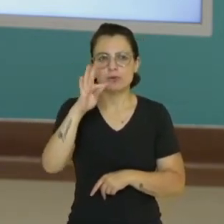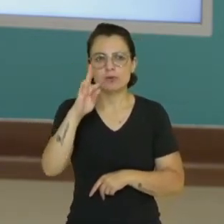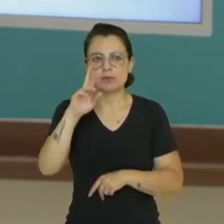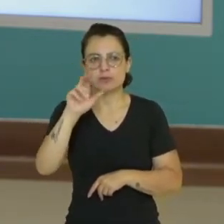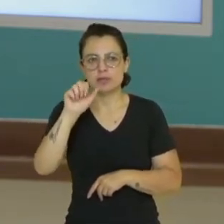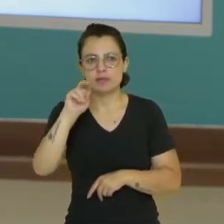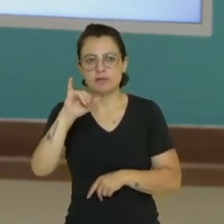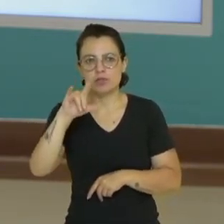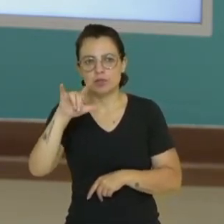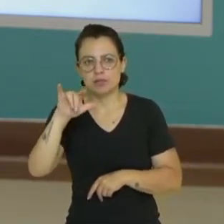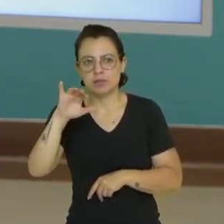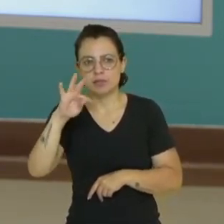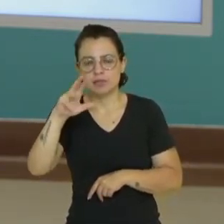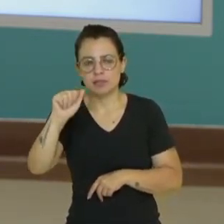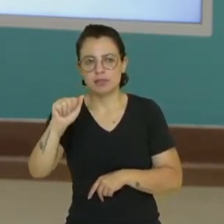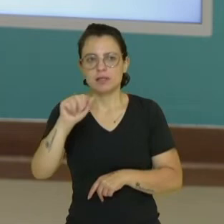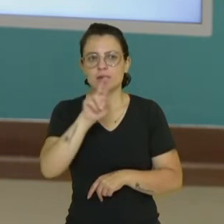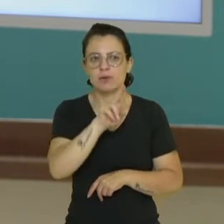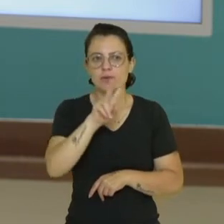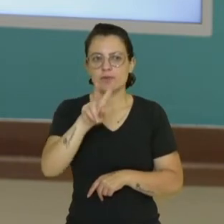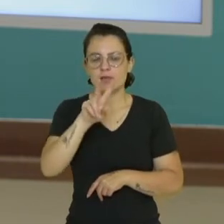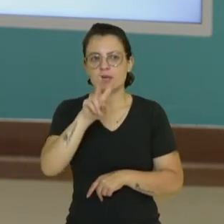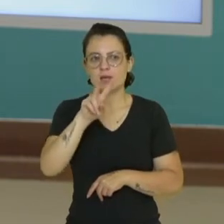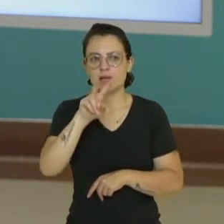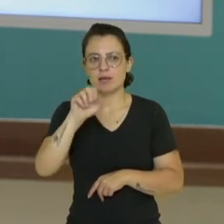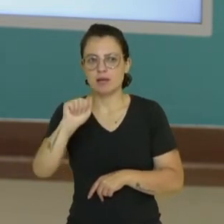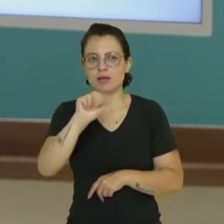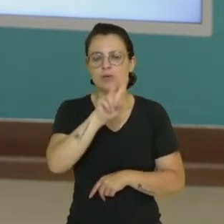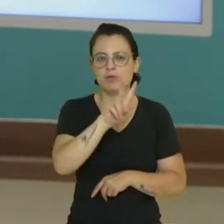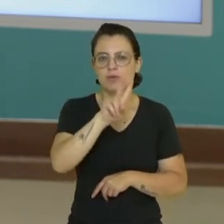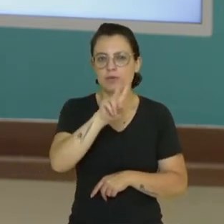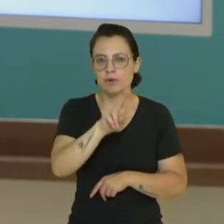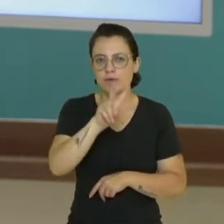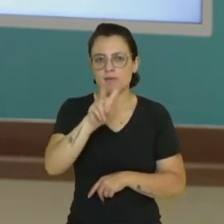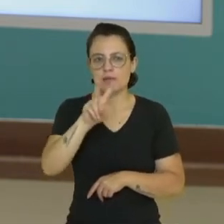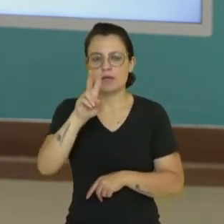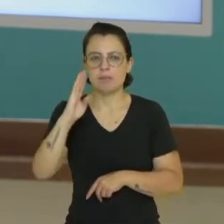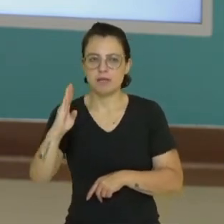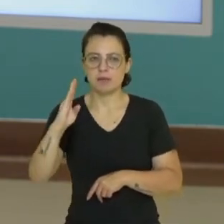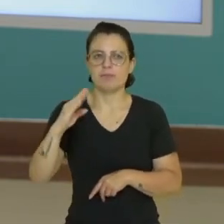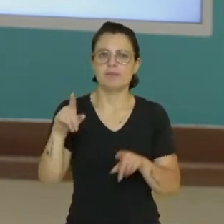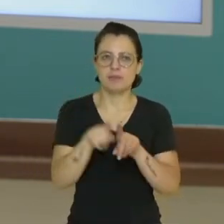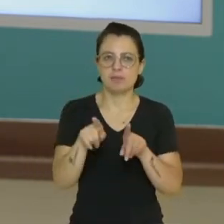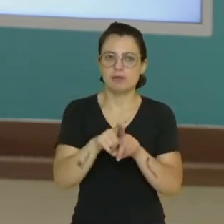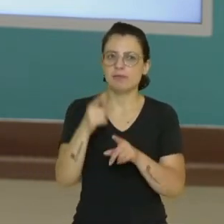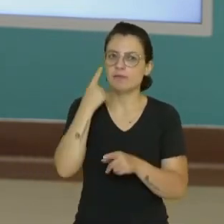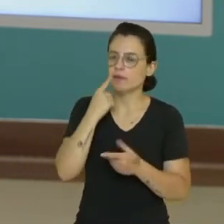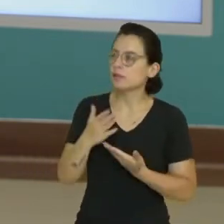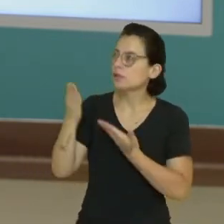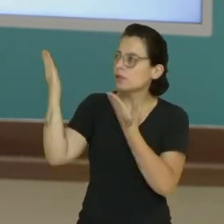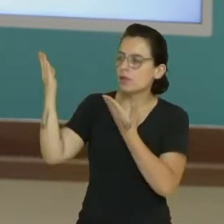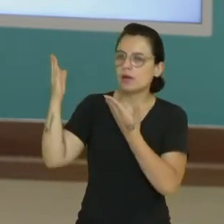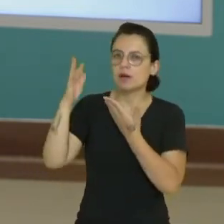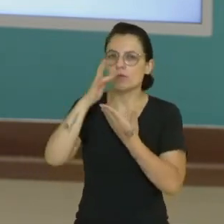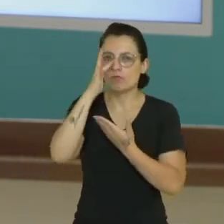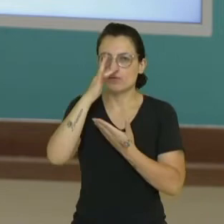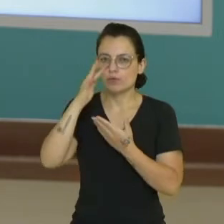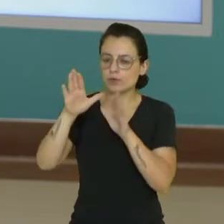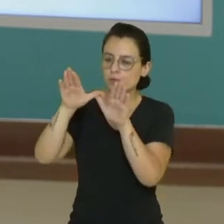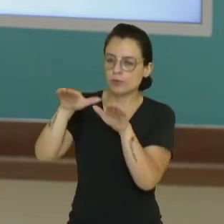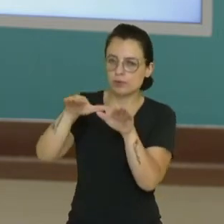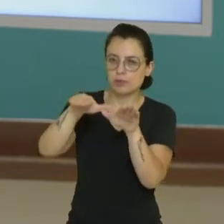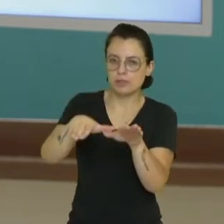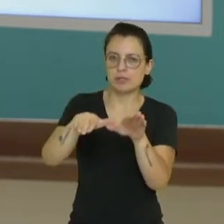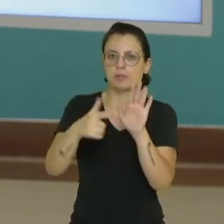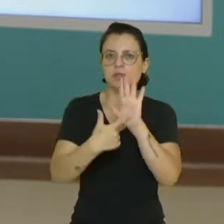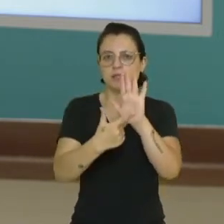B, que vem do Sol. Ali a gente representa uma flor com uma borboleta, mostrando a importância dos gases